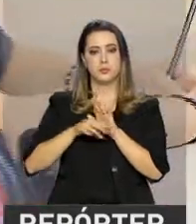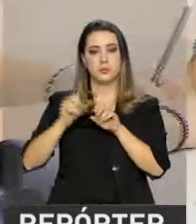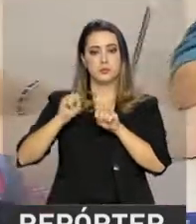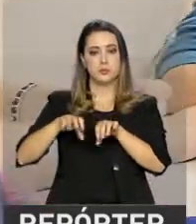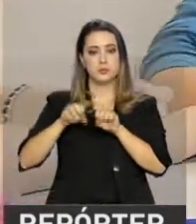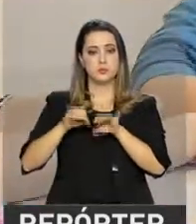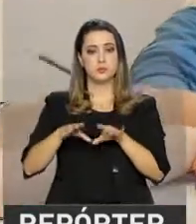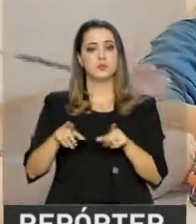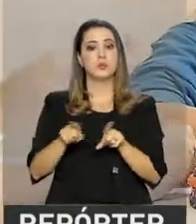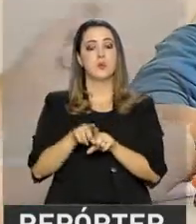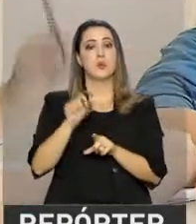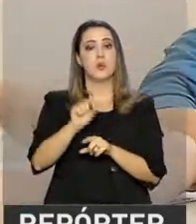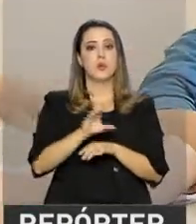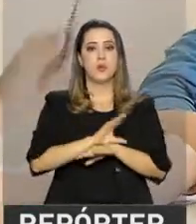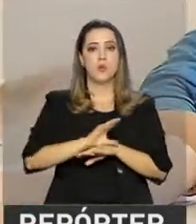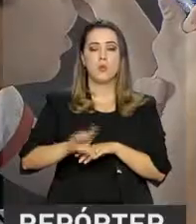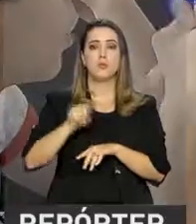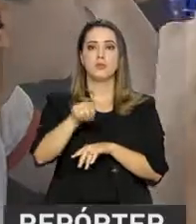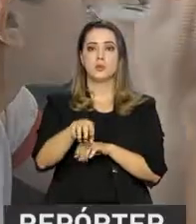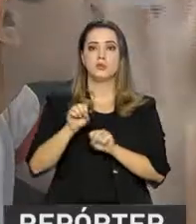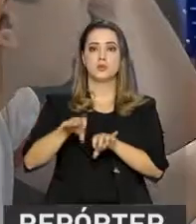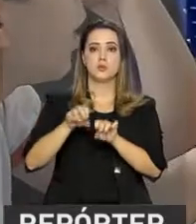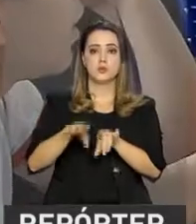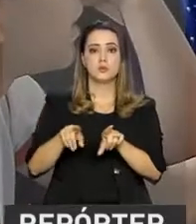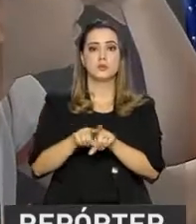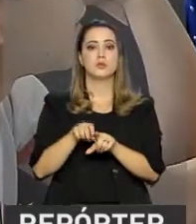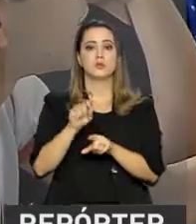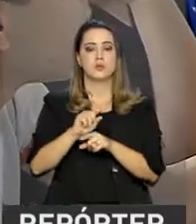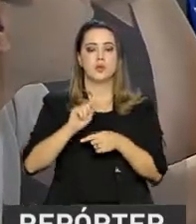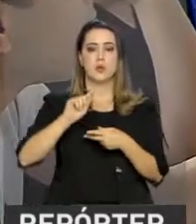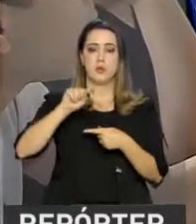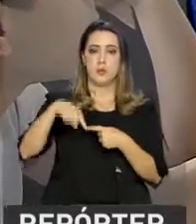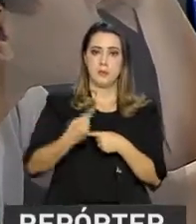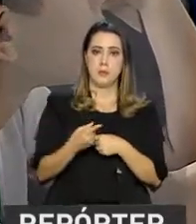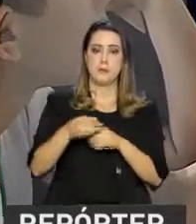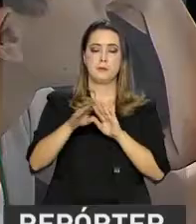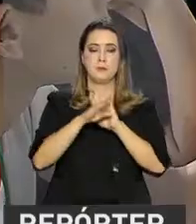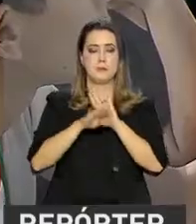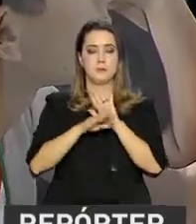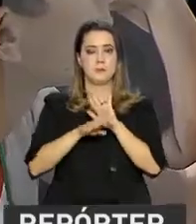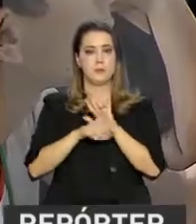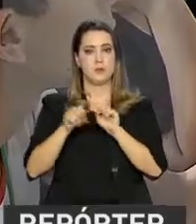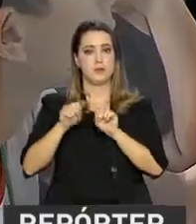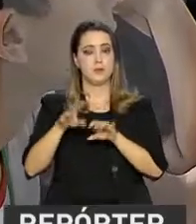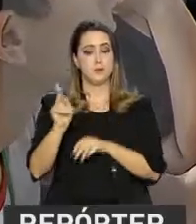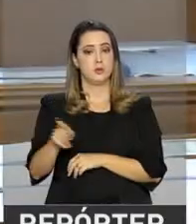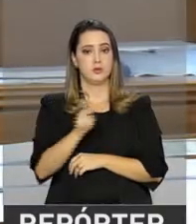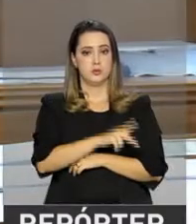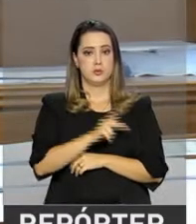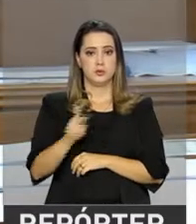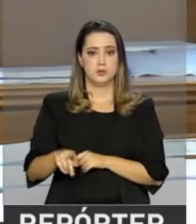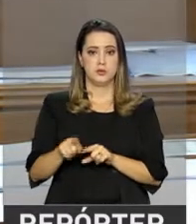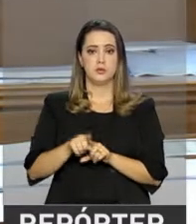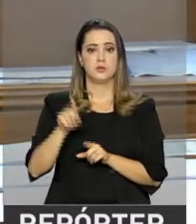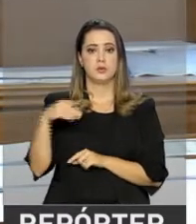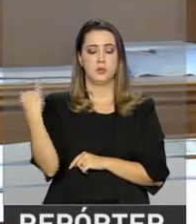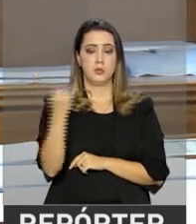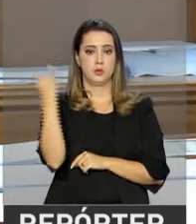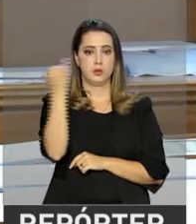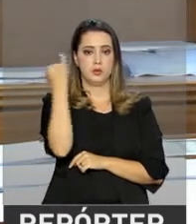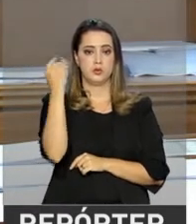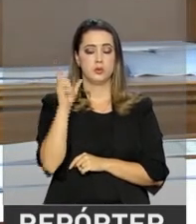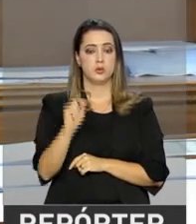chamado programa iniciação científica por outro lado a olimpíada tem um programa de formação de professores o que é muito importante